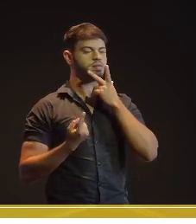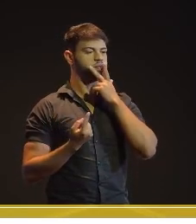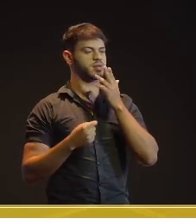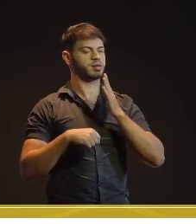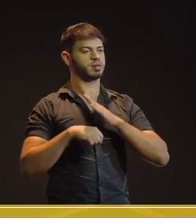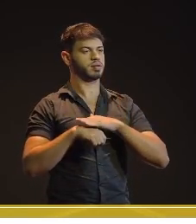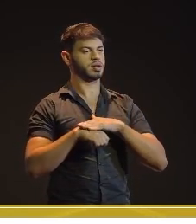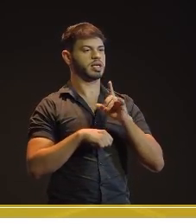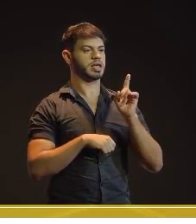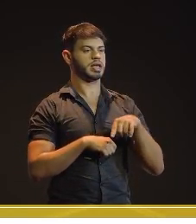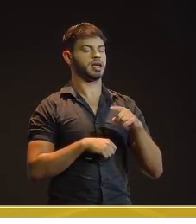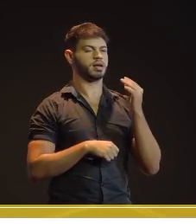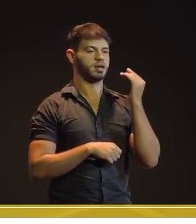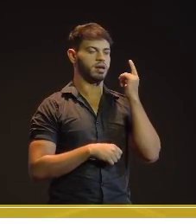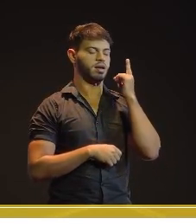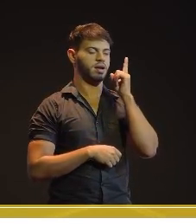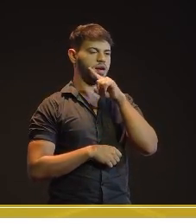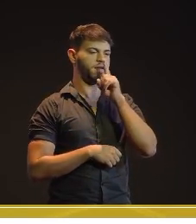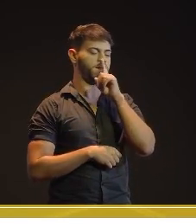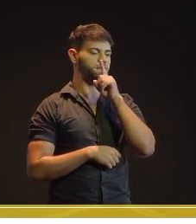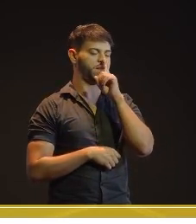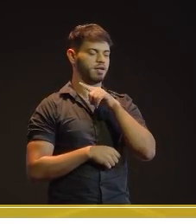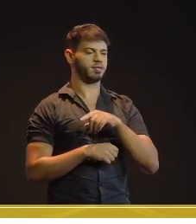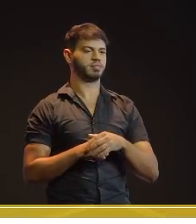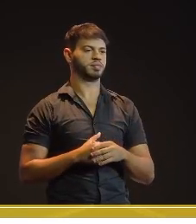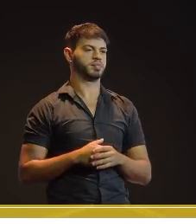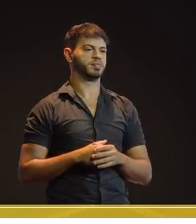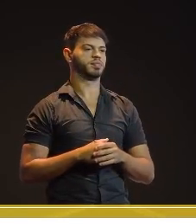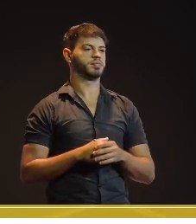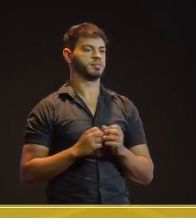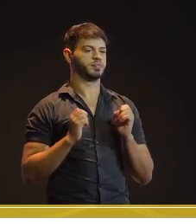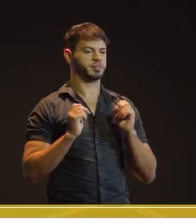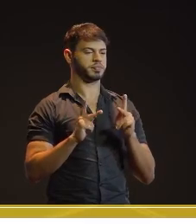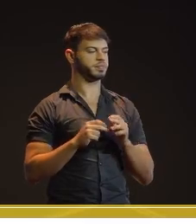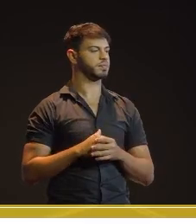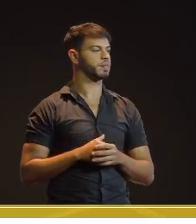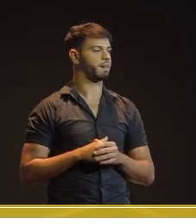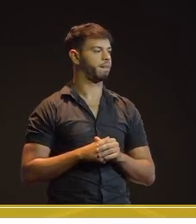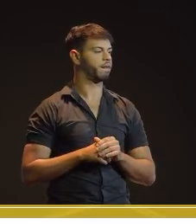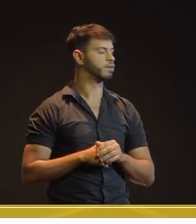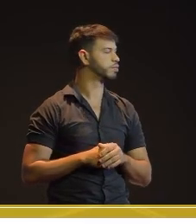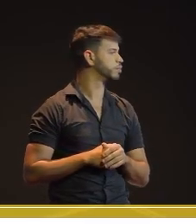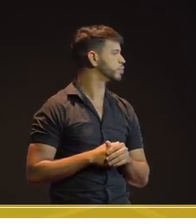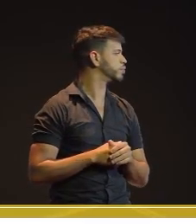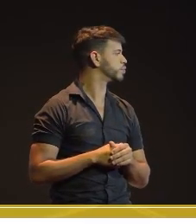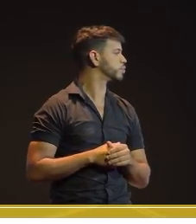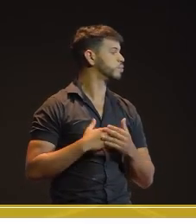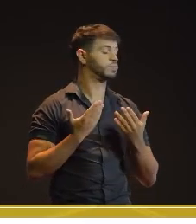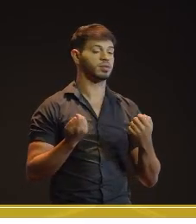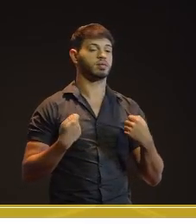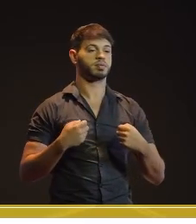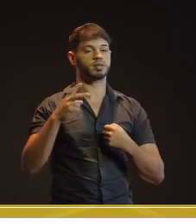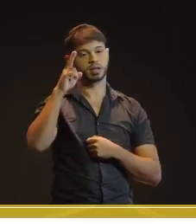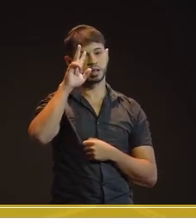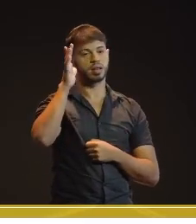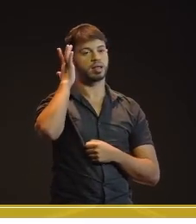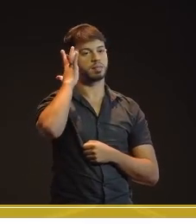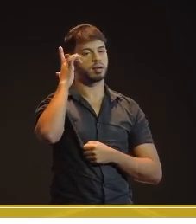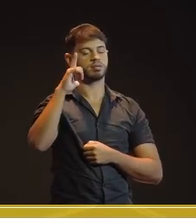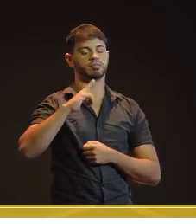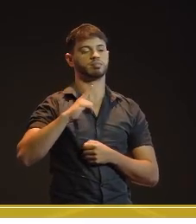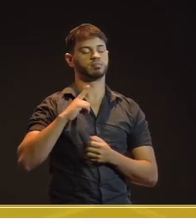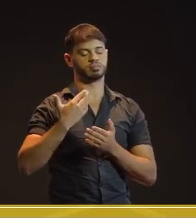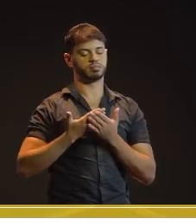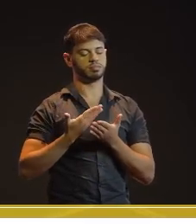de uma falha sistemática do inversor. Beleza? Então, lembre-se de ter ciência ao